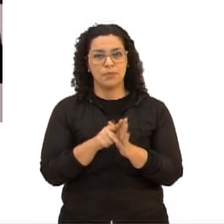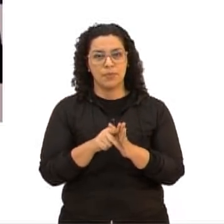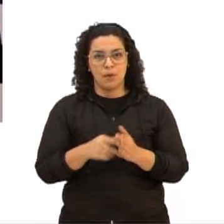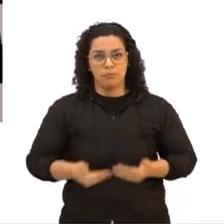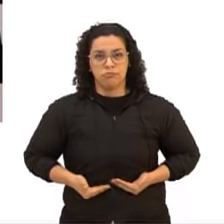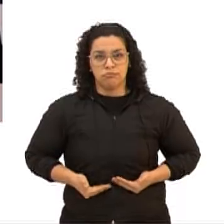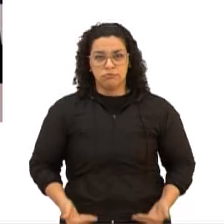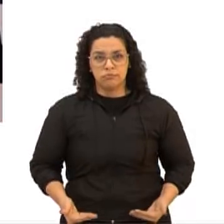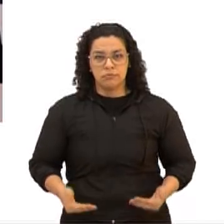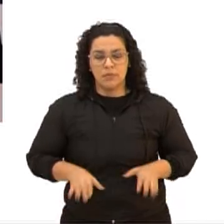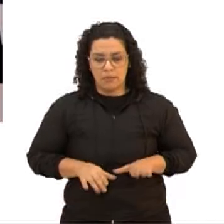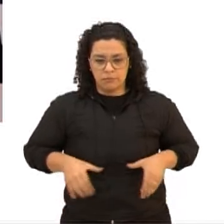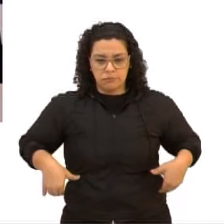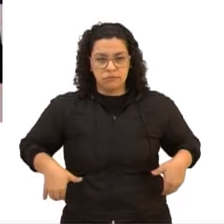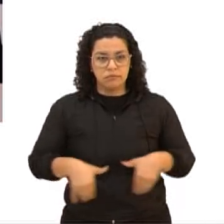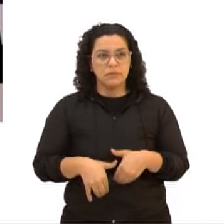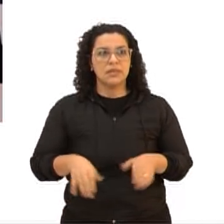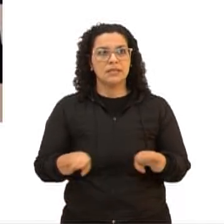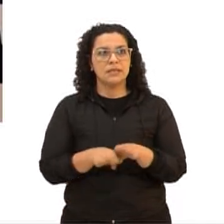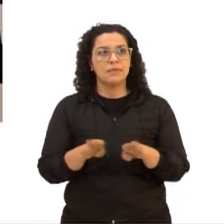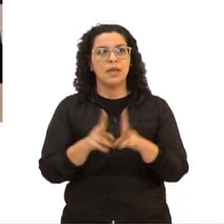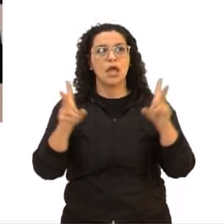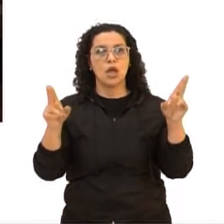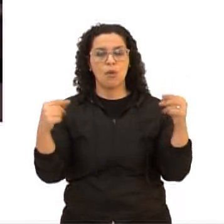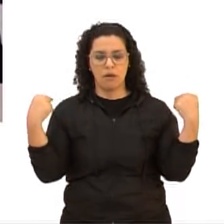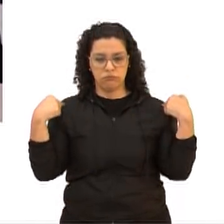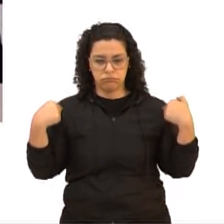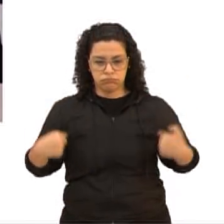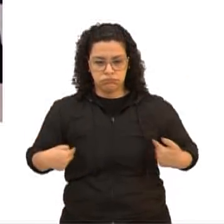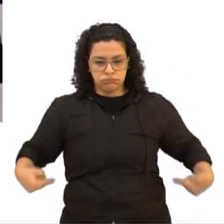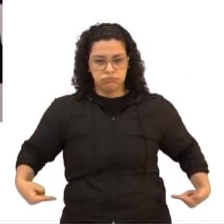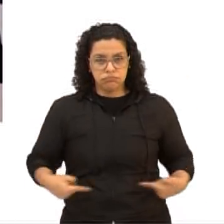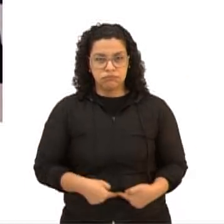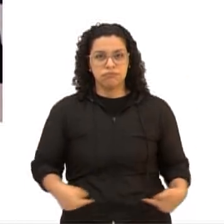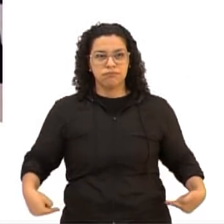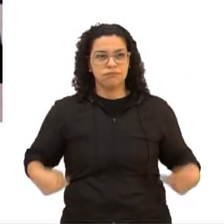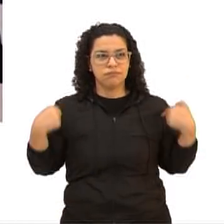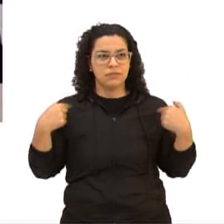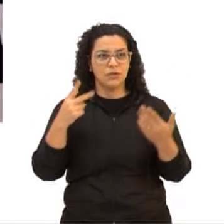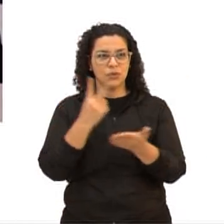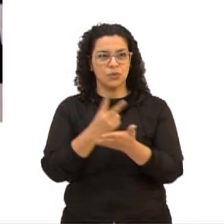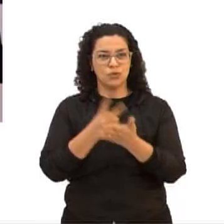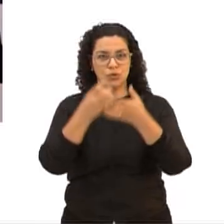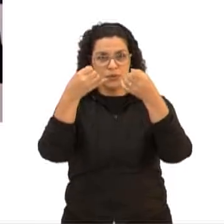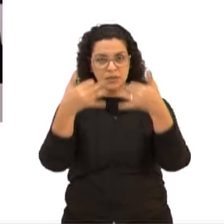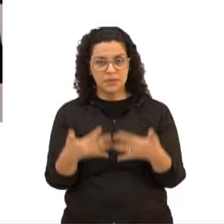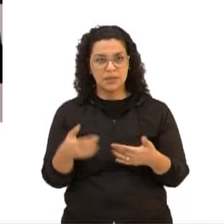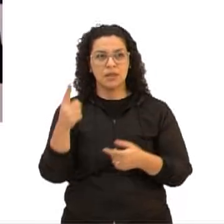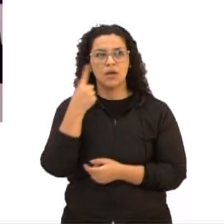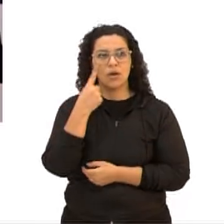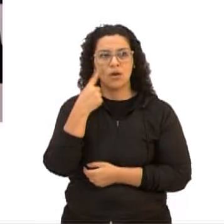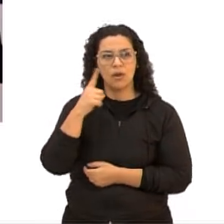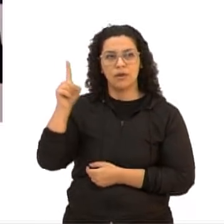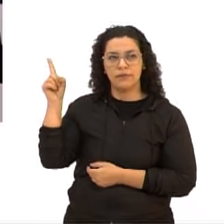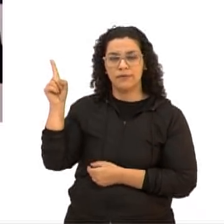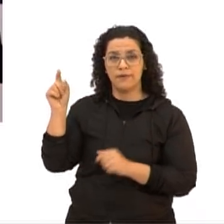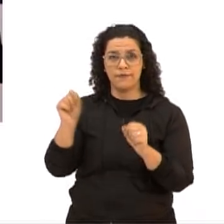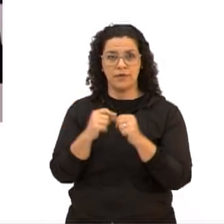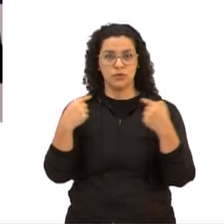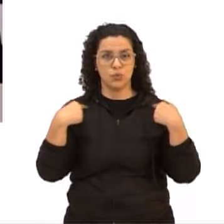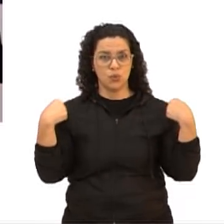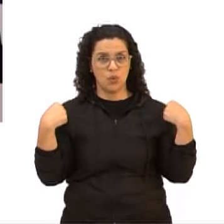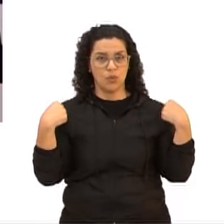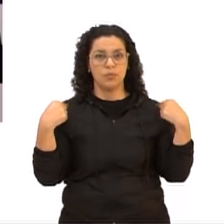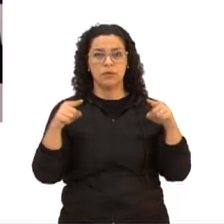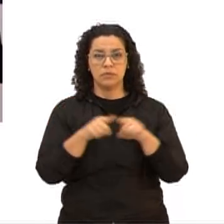do personagem, que corresponde à mesma largura do ombro. Então, continuando, né, eu expliquei que a gente faz o